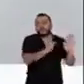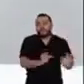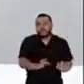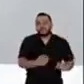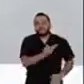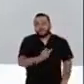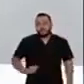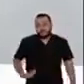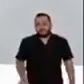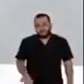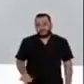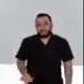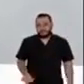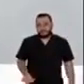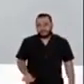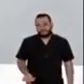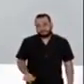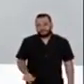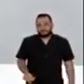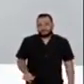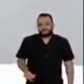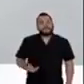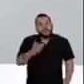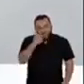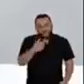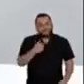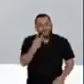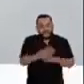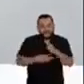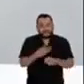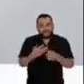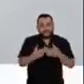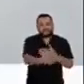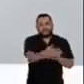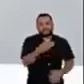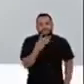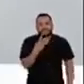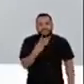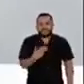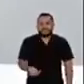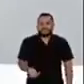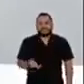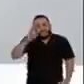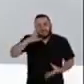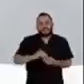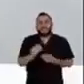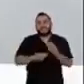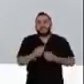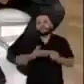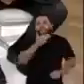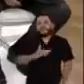governo que dá talvez dure mais três anos né e entender como é que vai ser esse